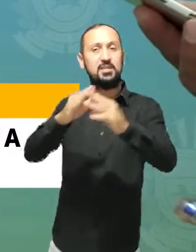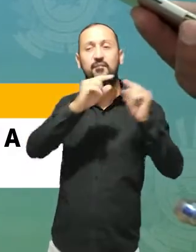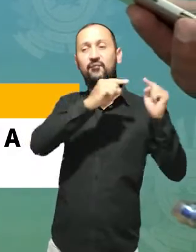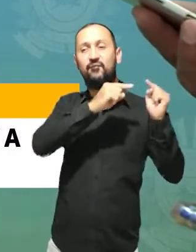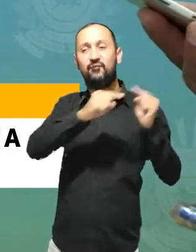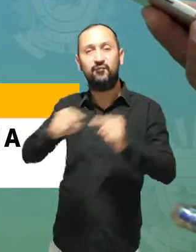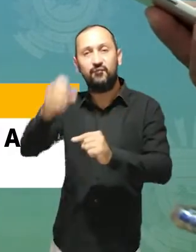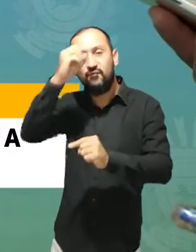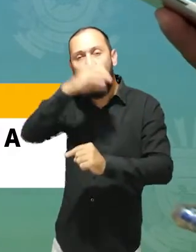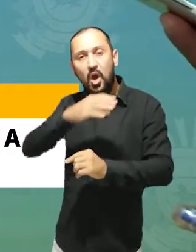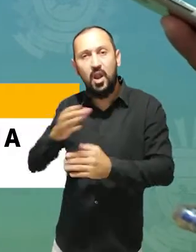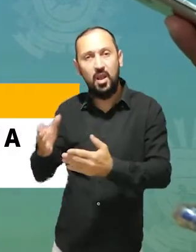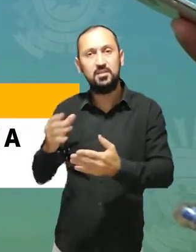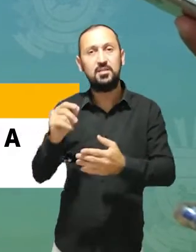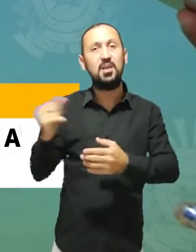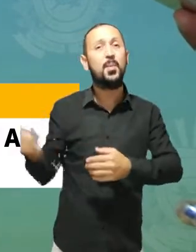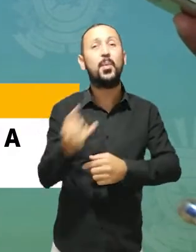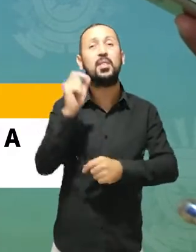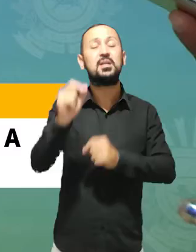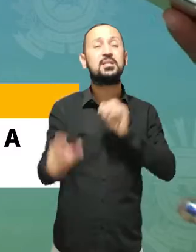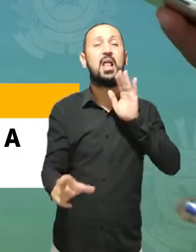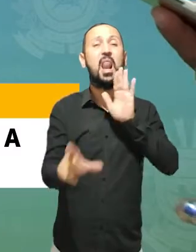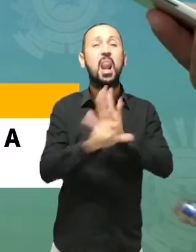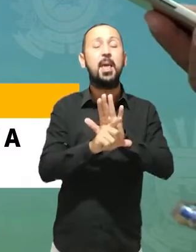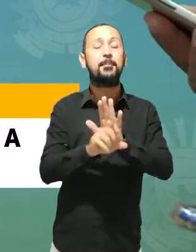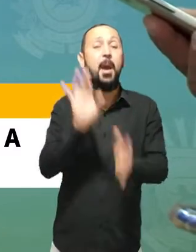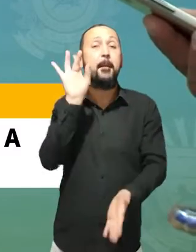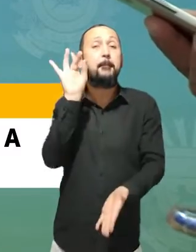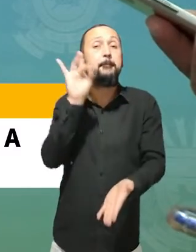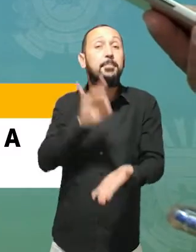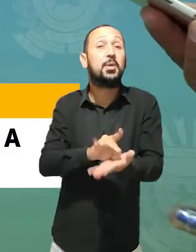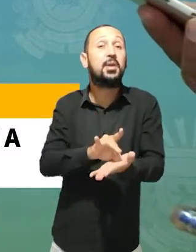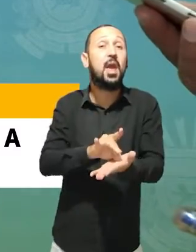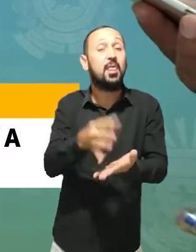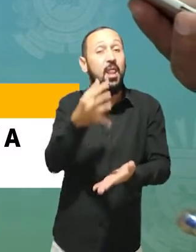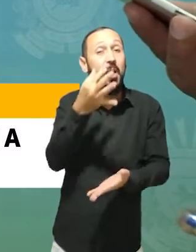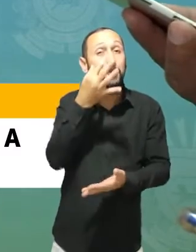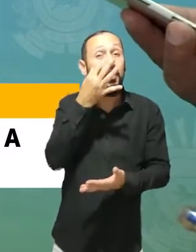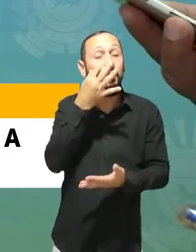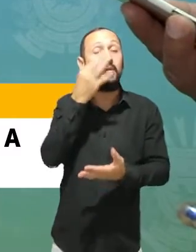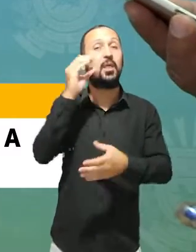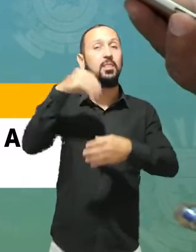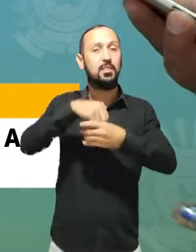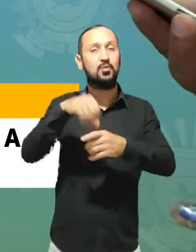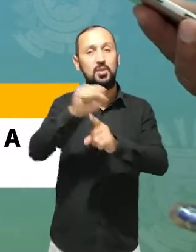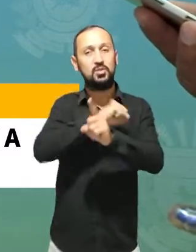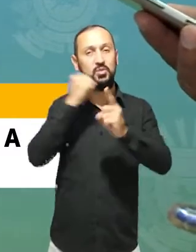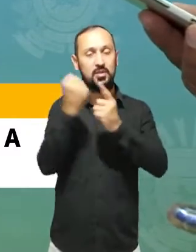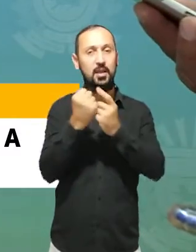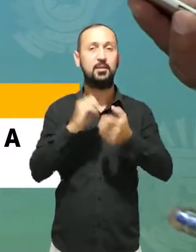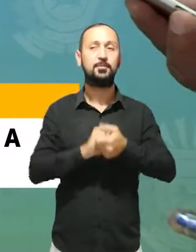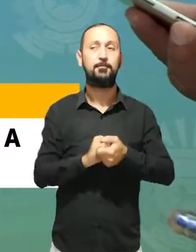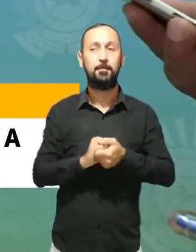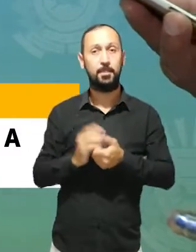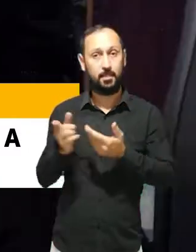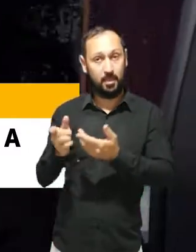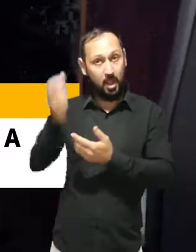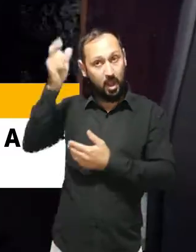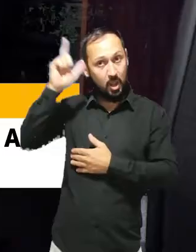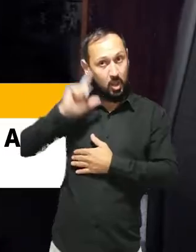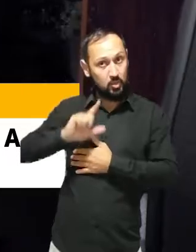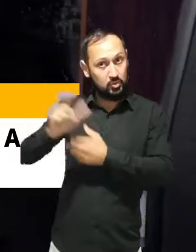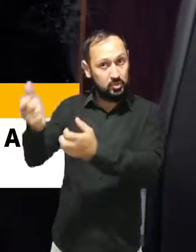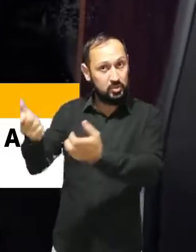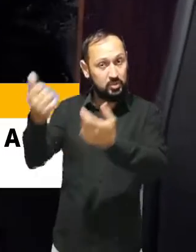também doméstica EA importância dessas leis na efetividade é dentro de uma sociedade